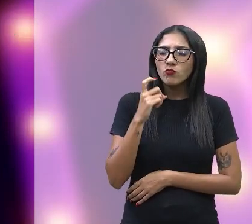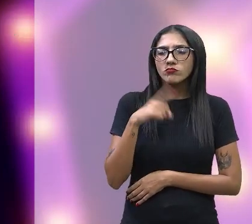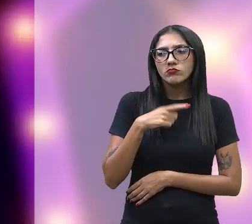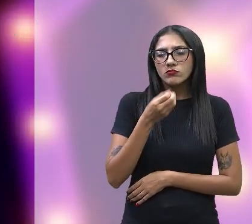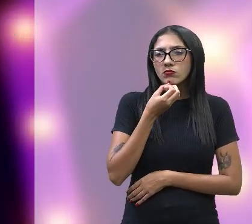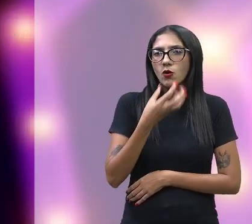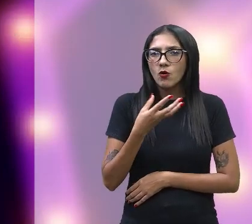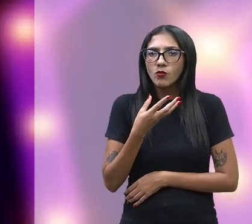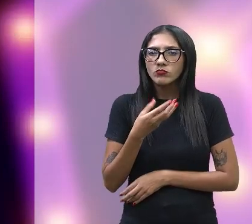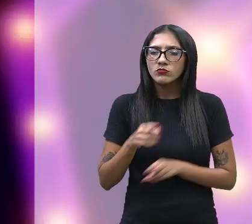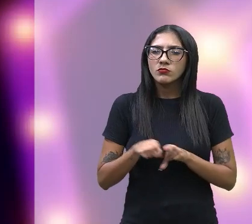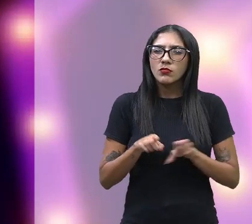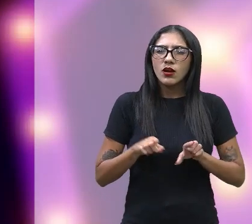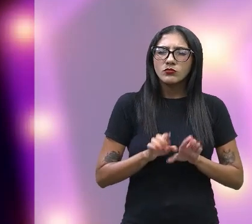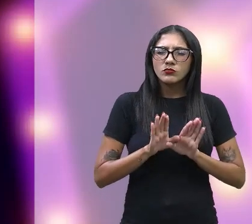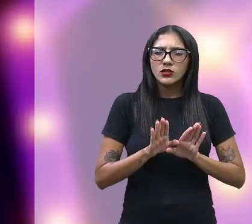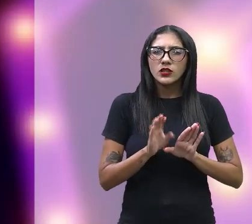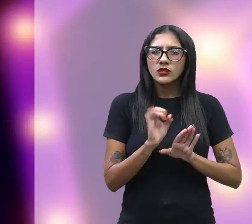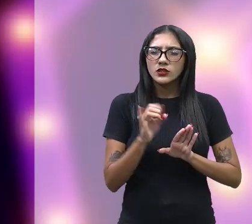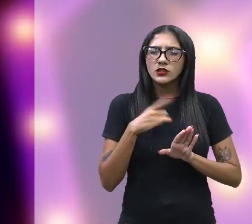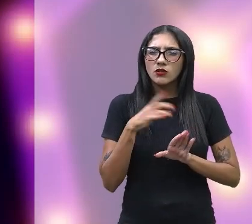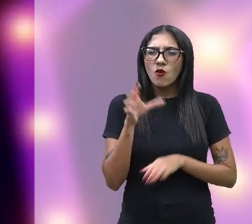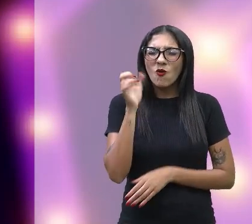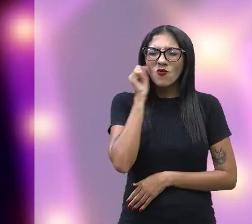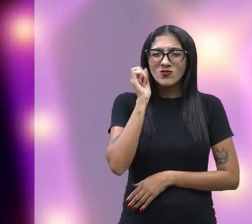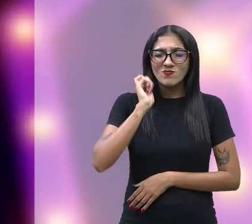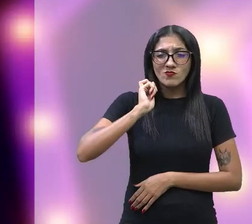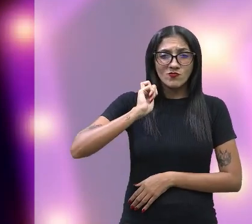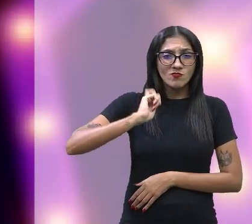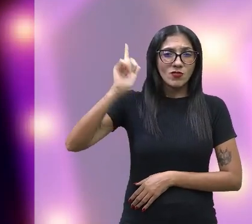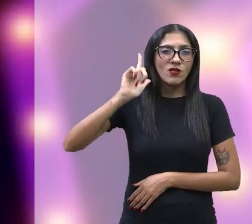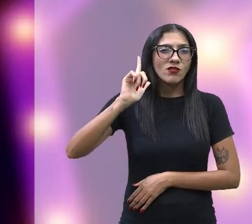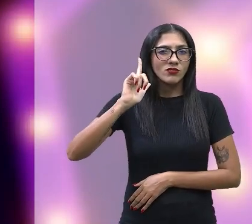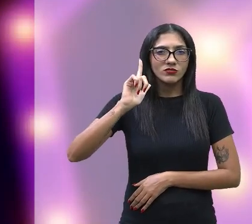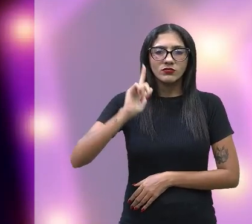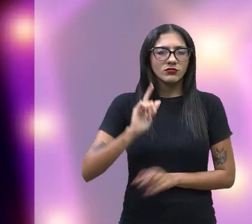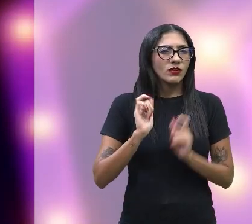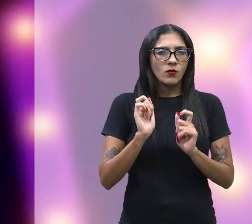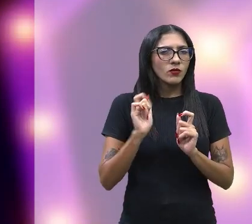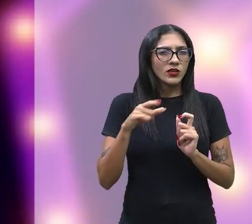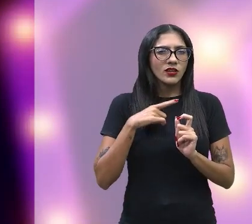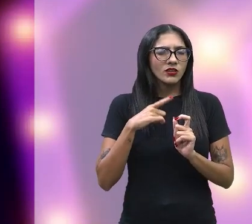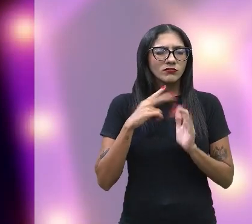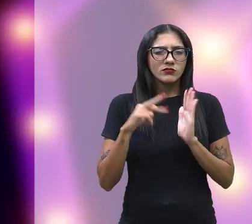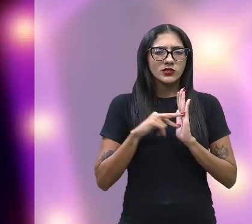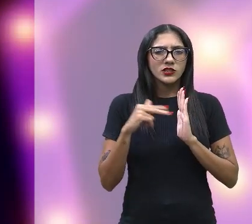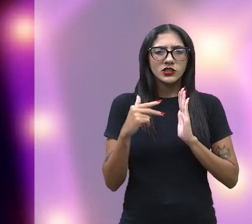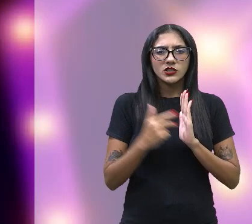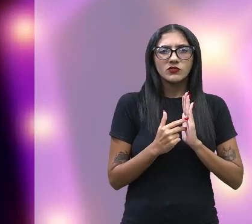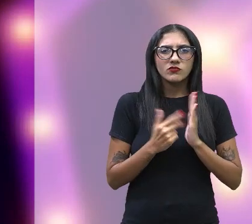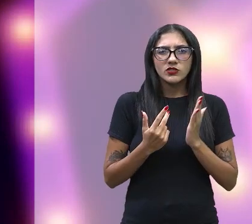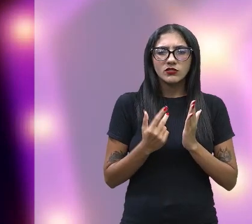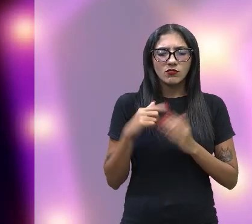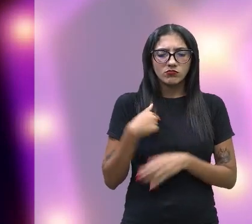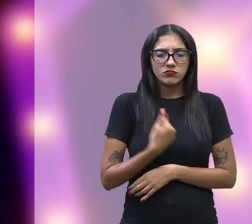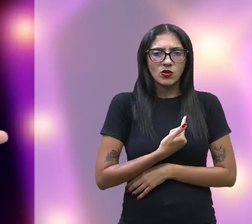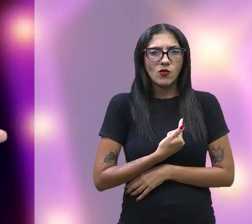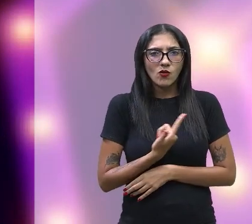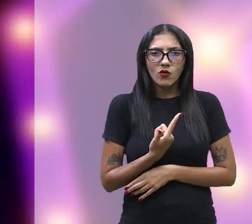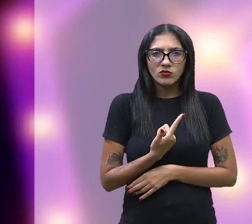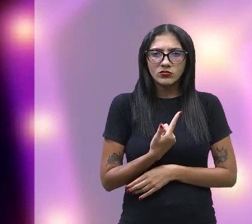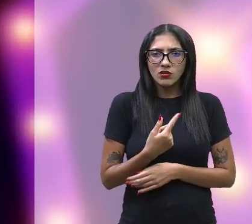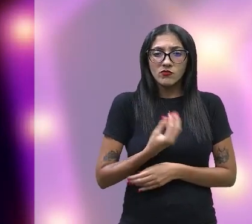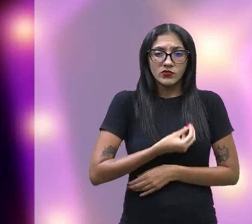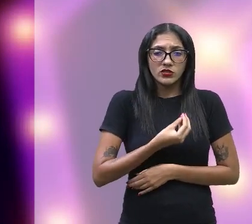mas e se ouvir num som muito alto? O que isso tem a ver com a nossa